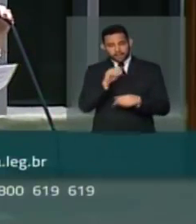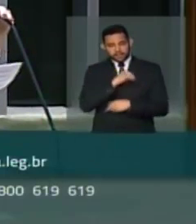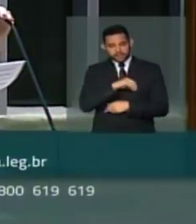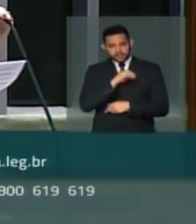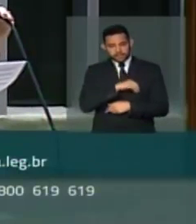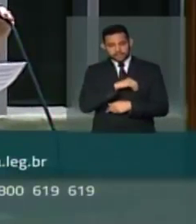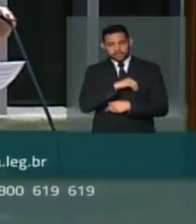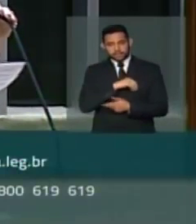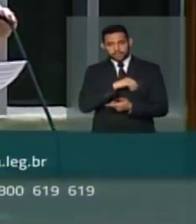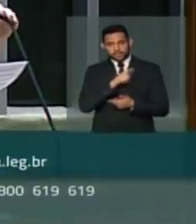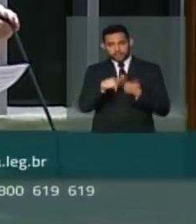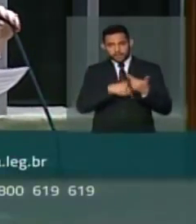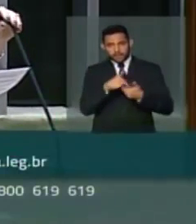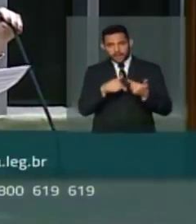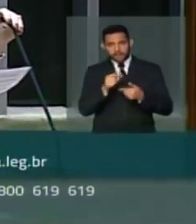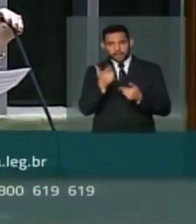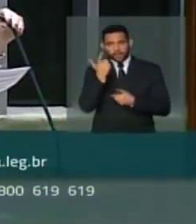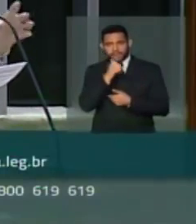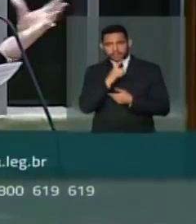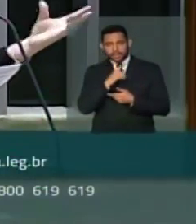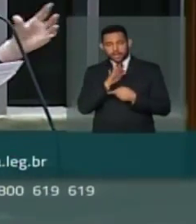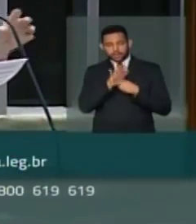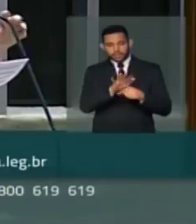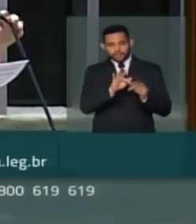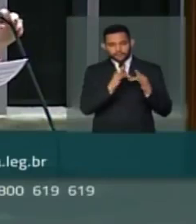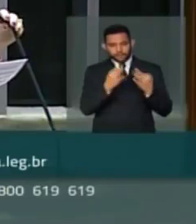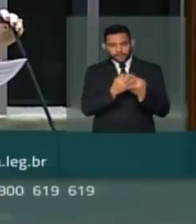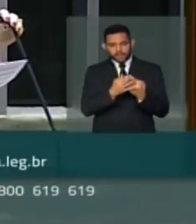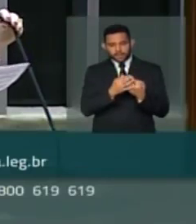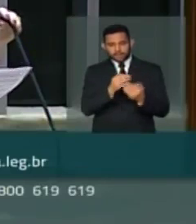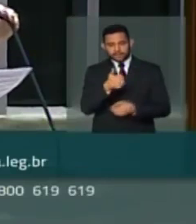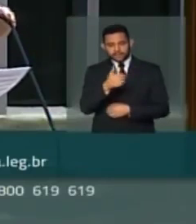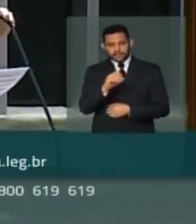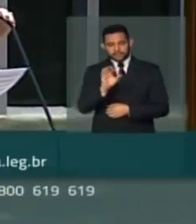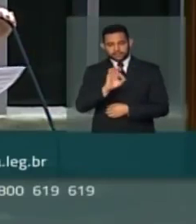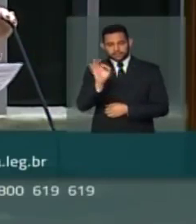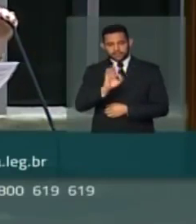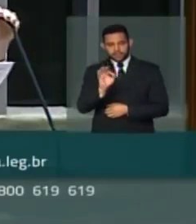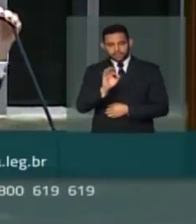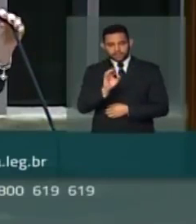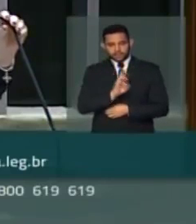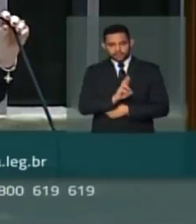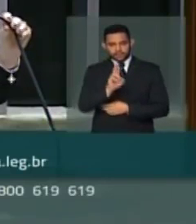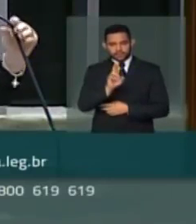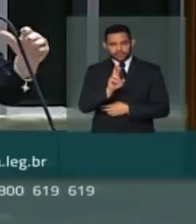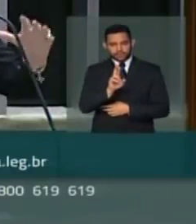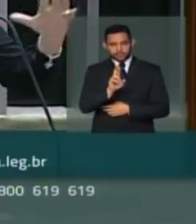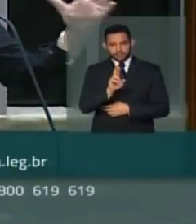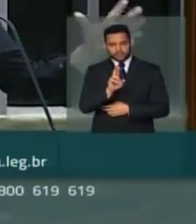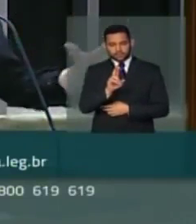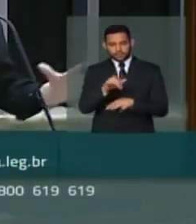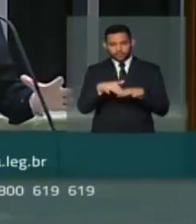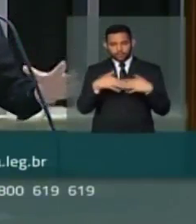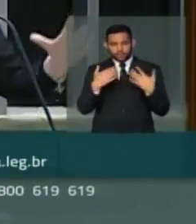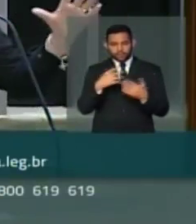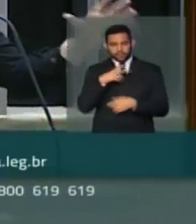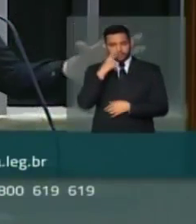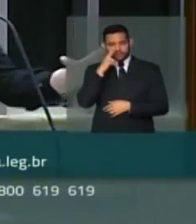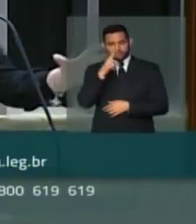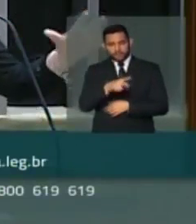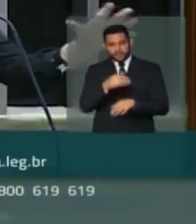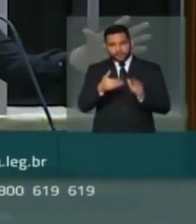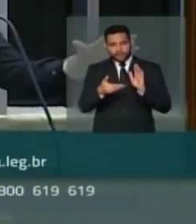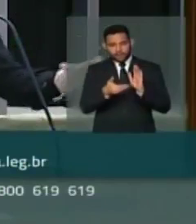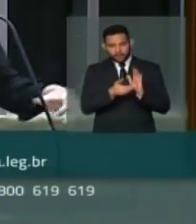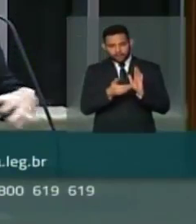o sustento. E ainda somos 10%, quase 10% da representação, e quando a gente olha